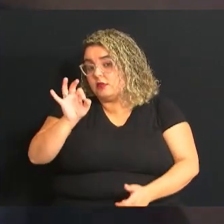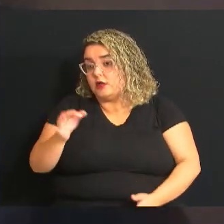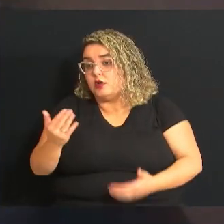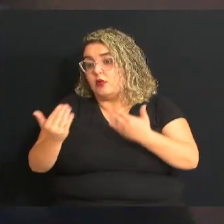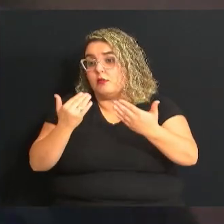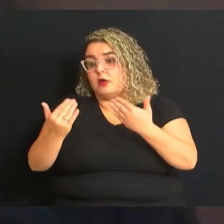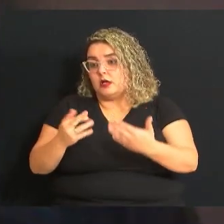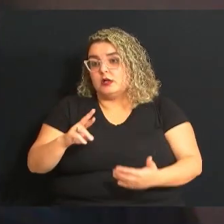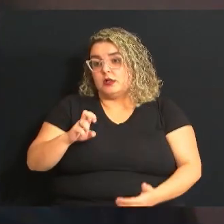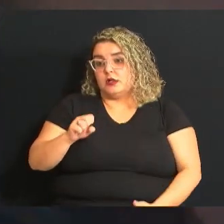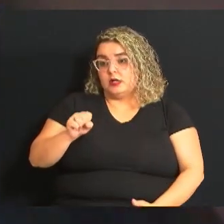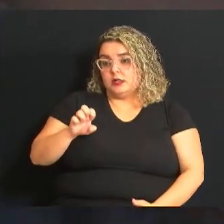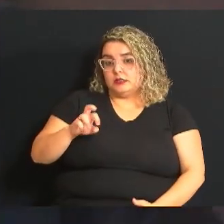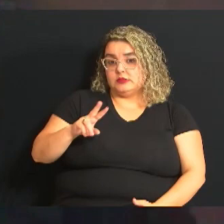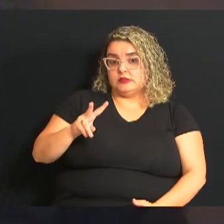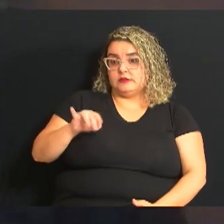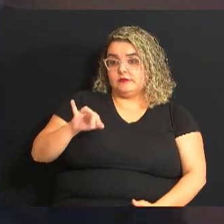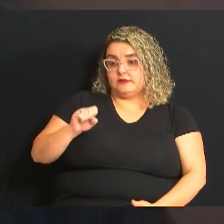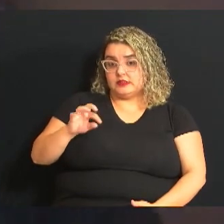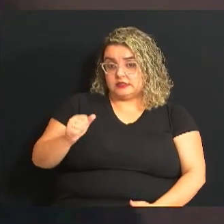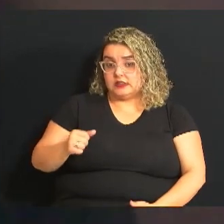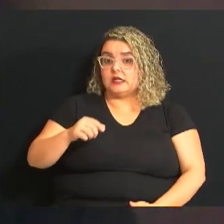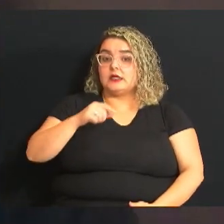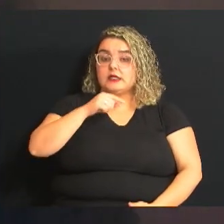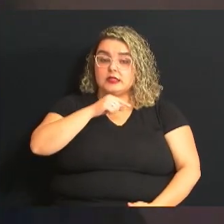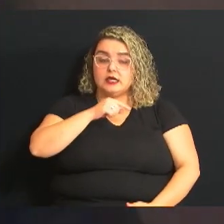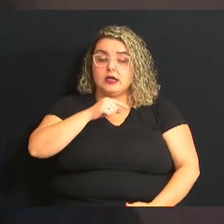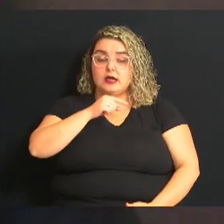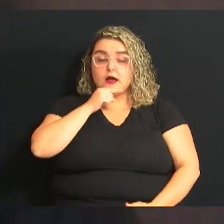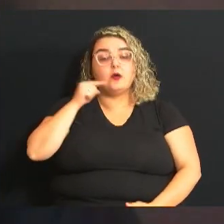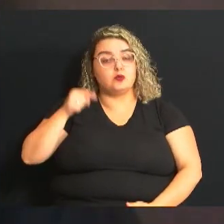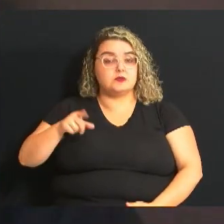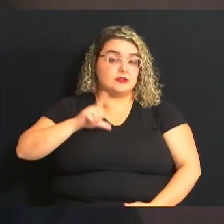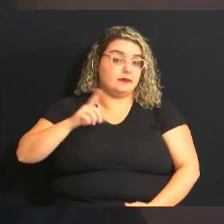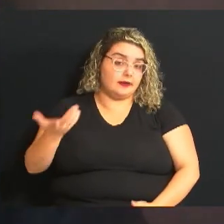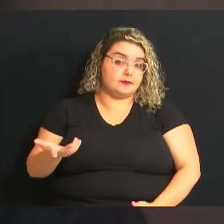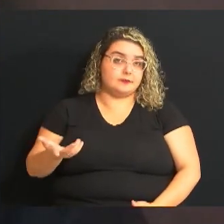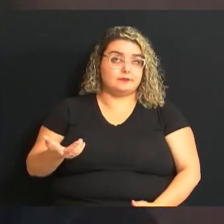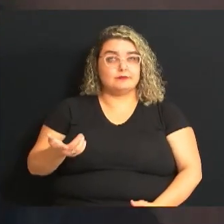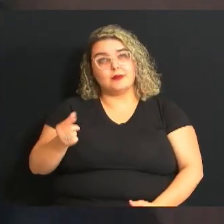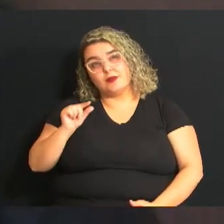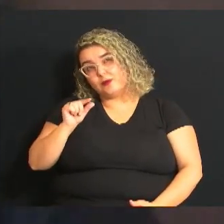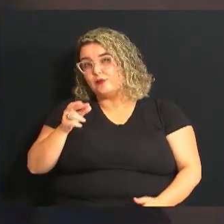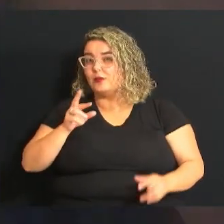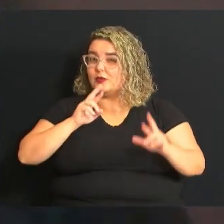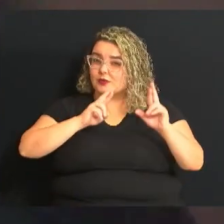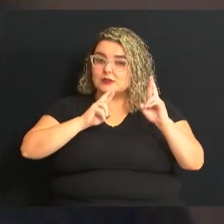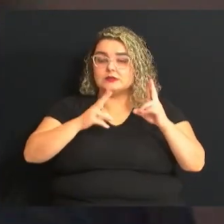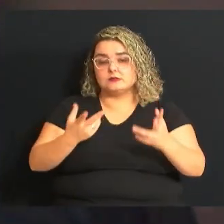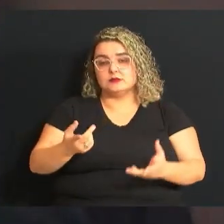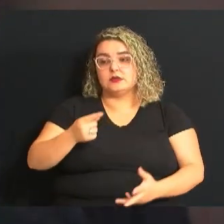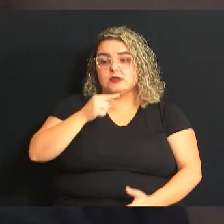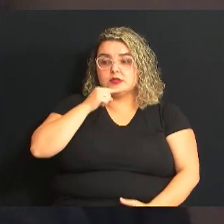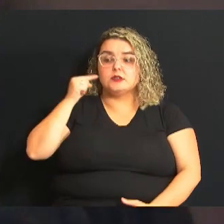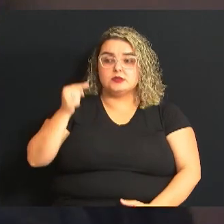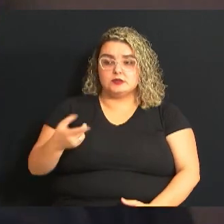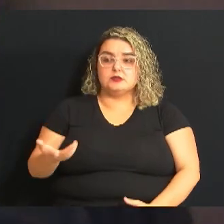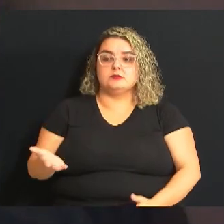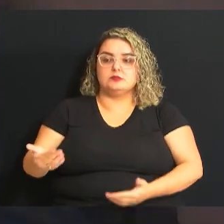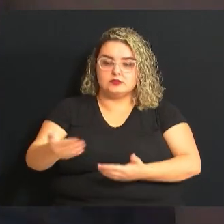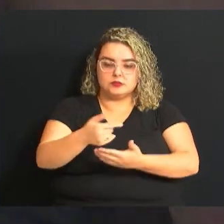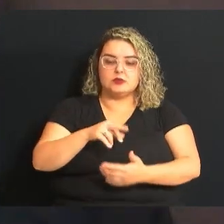uma responsabilidade apenas do professor de português, que é o que, na verdade, todo mundo imagina.